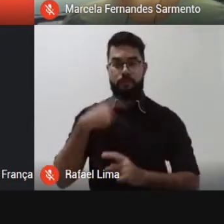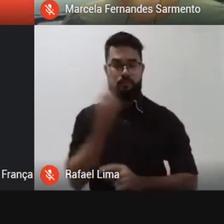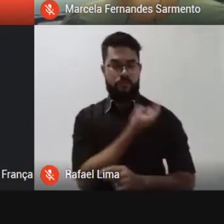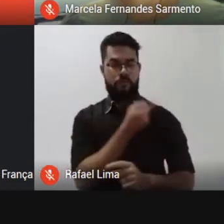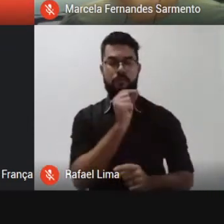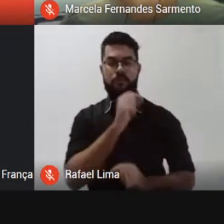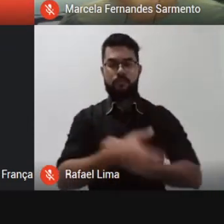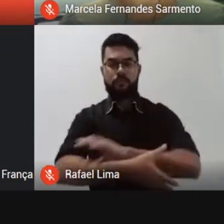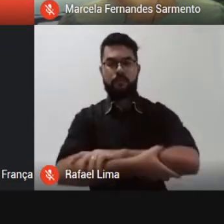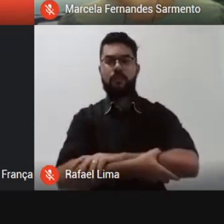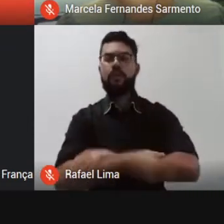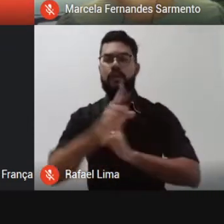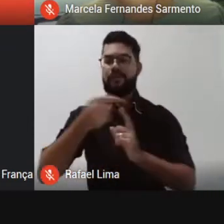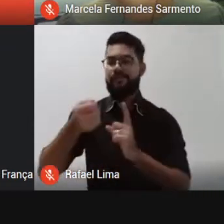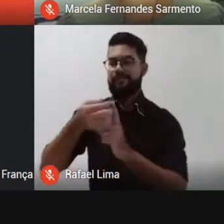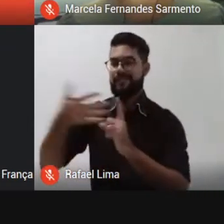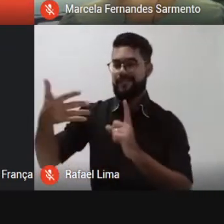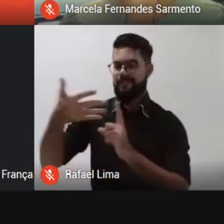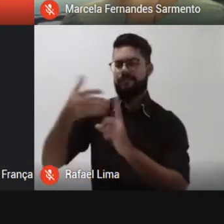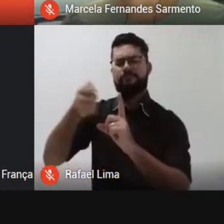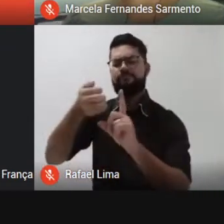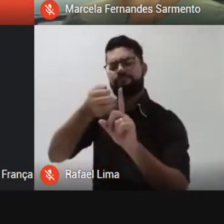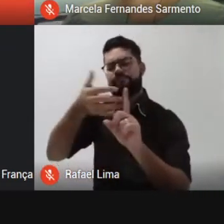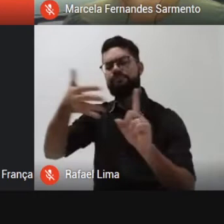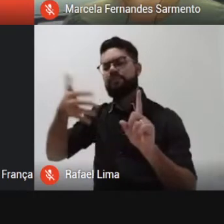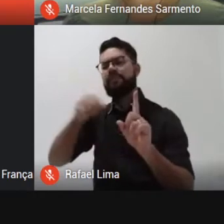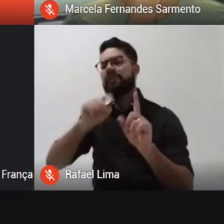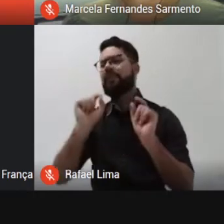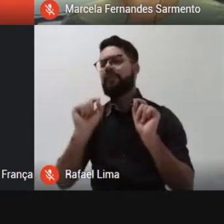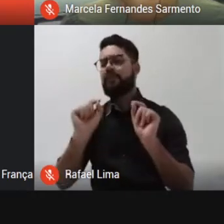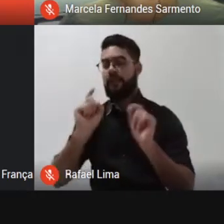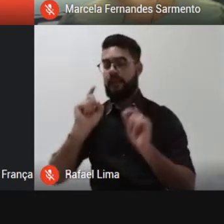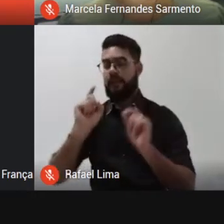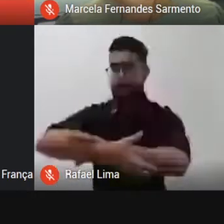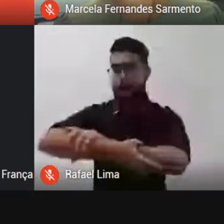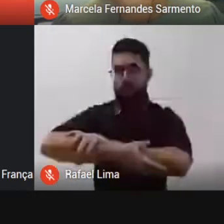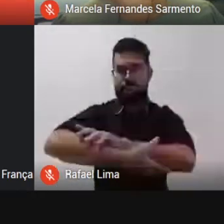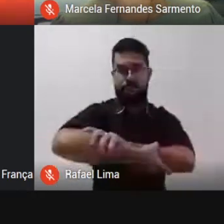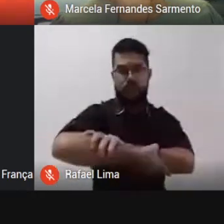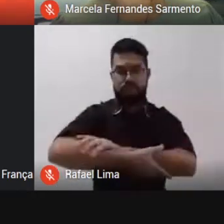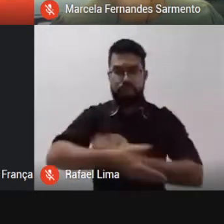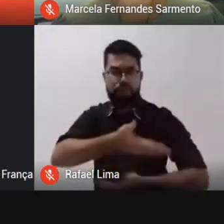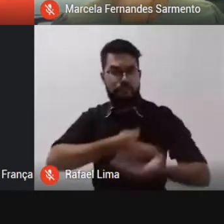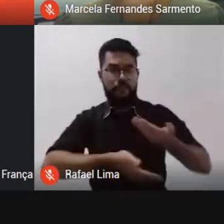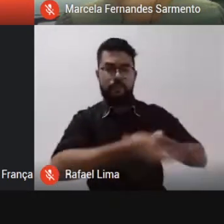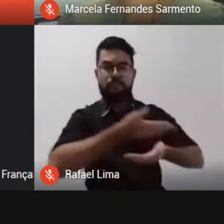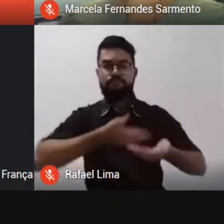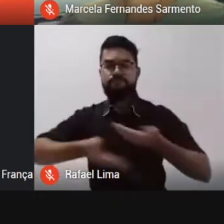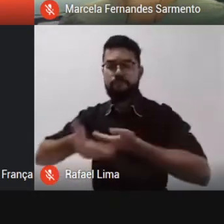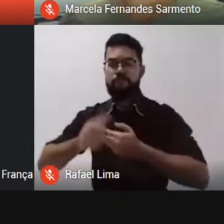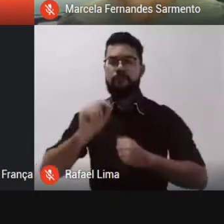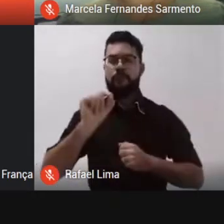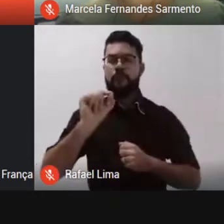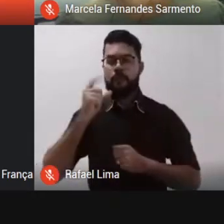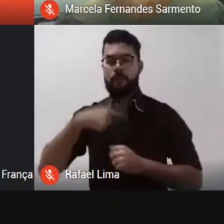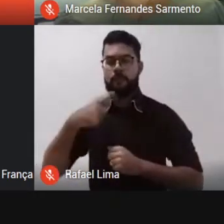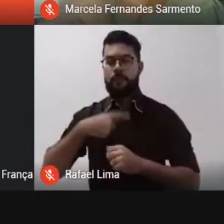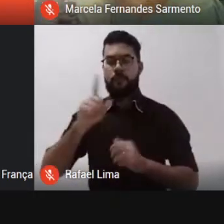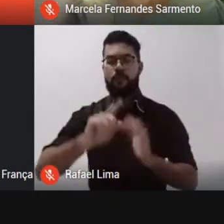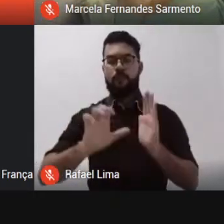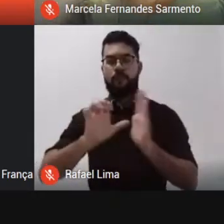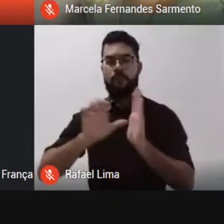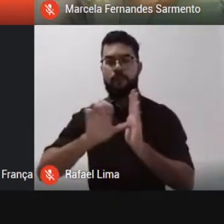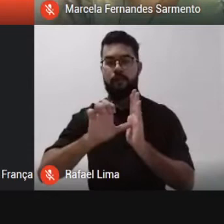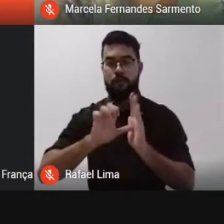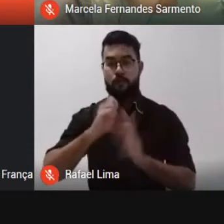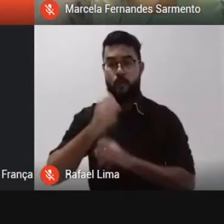extensão. Então, a extensão tem que ter essa parceria. Ela foi fruto do edital 1, 2018, do